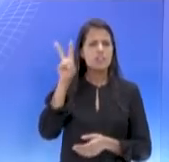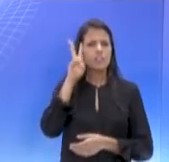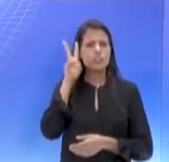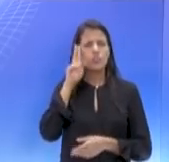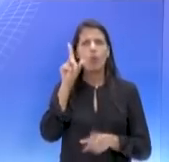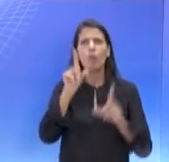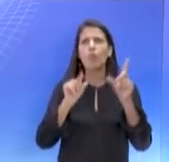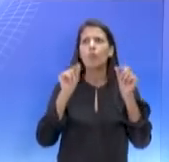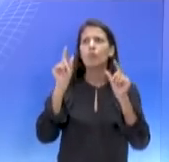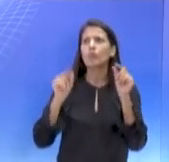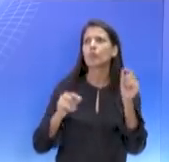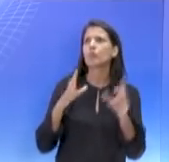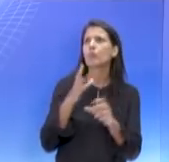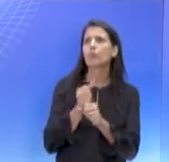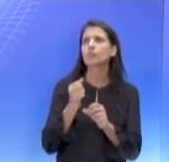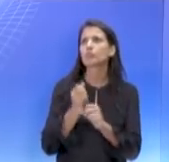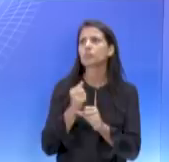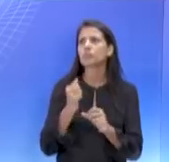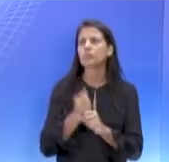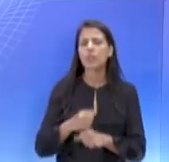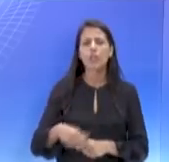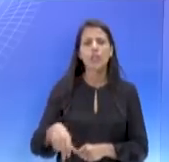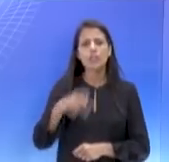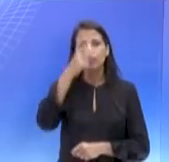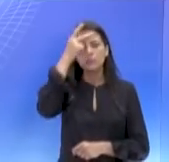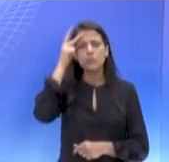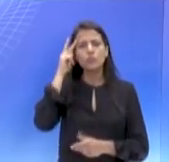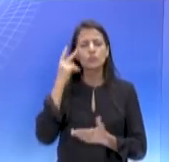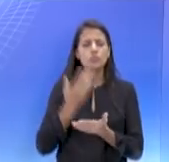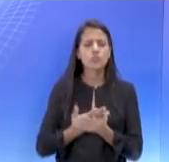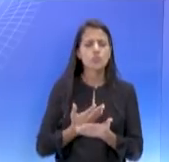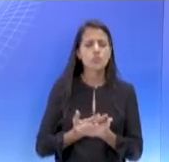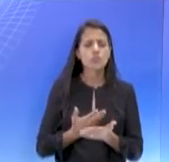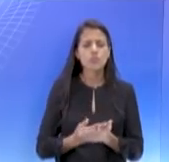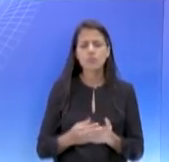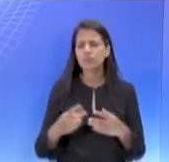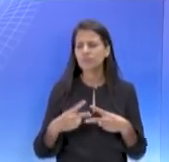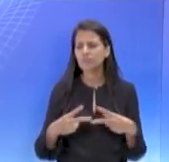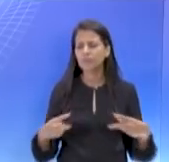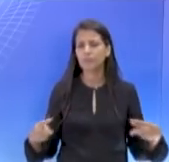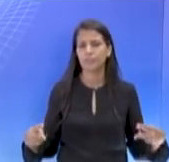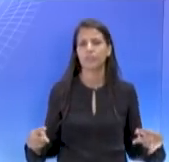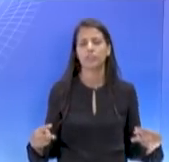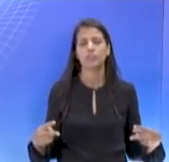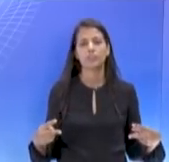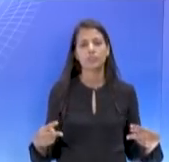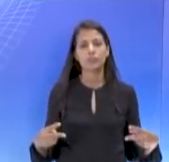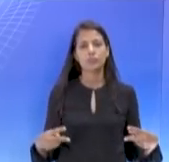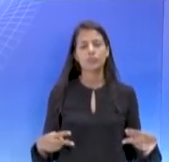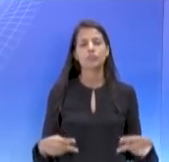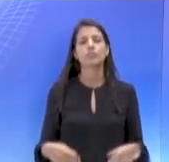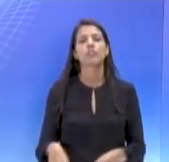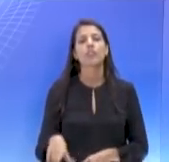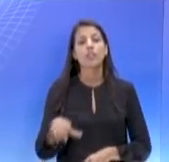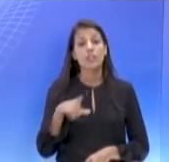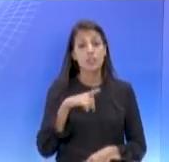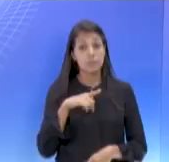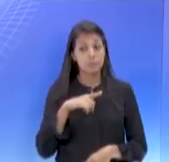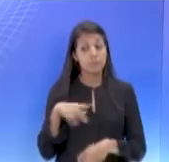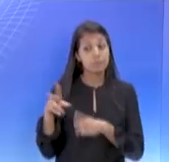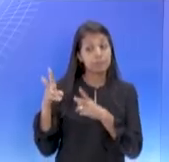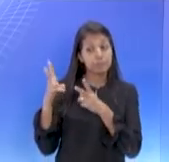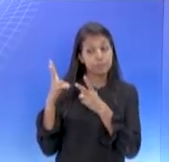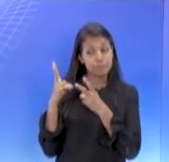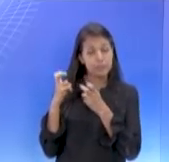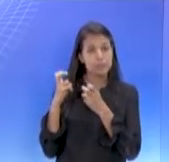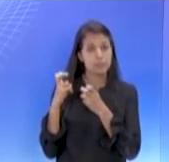história, medicina, astronomia e matemática, além de grande concentração de estudantes. Bom, a importância